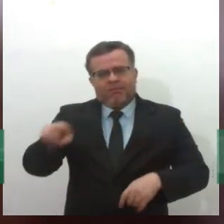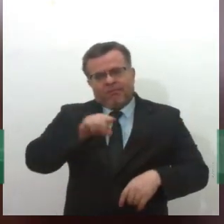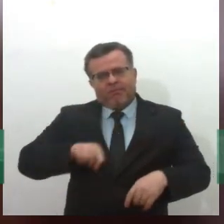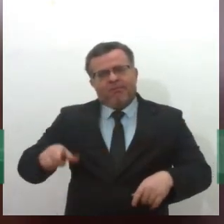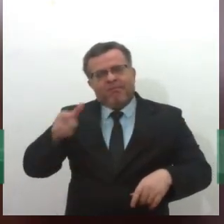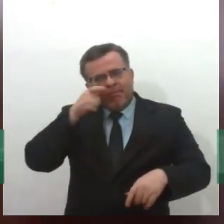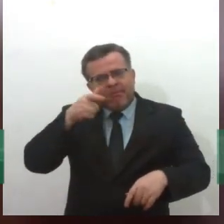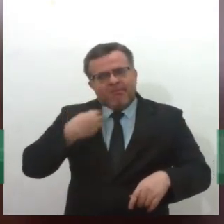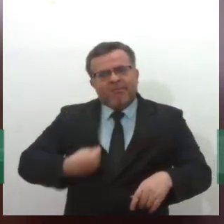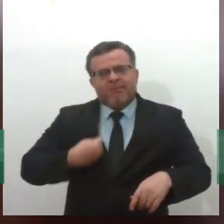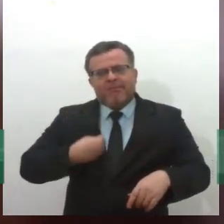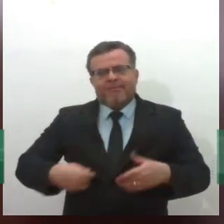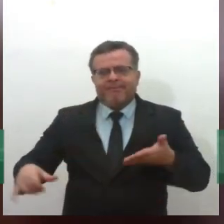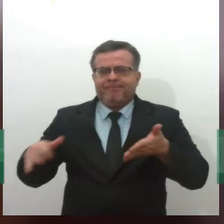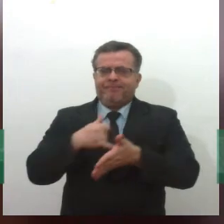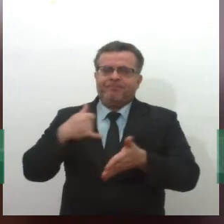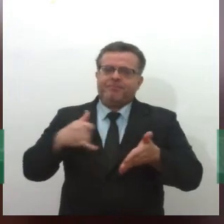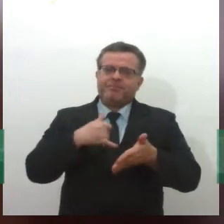participar do abaixo-assinado,